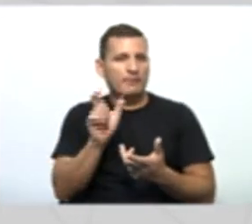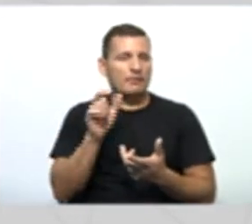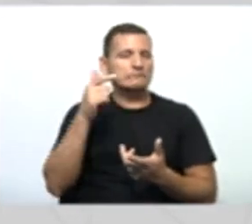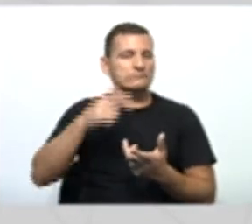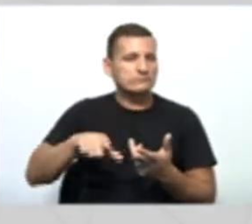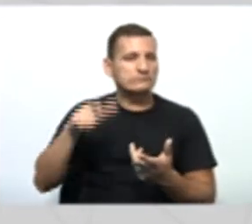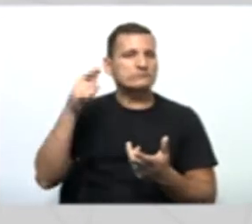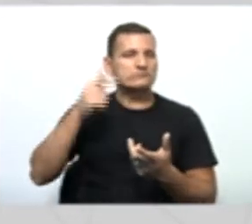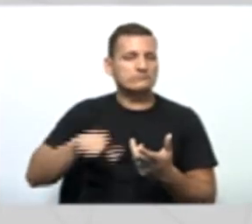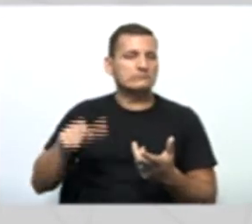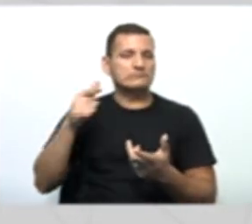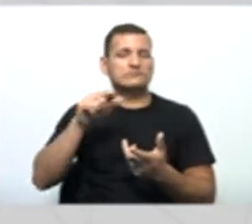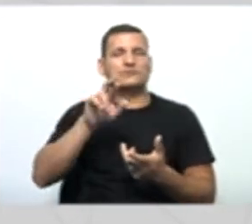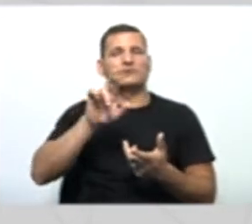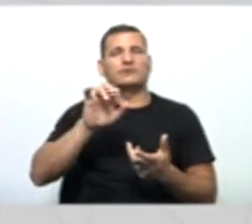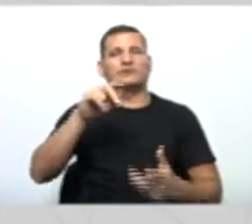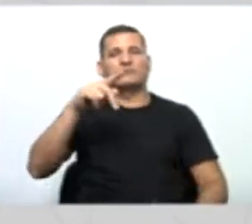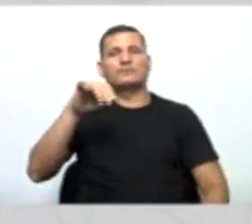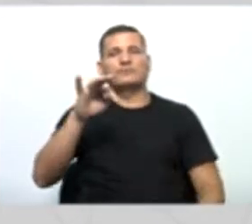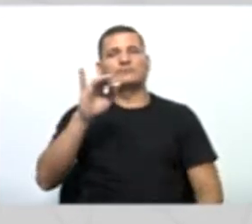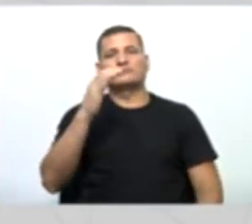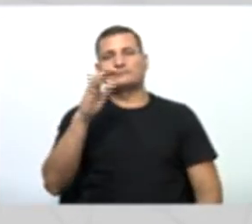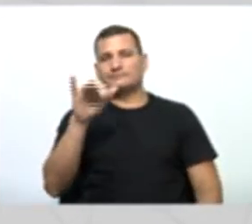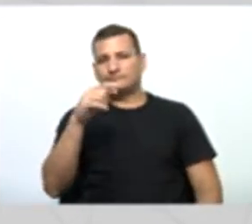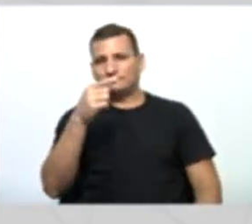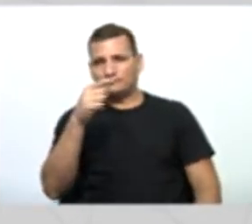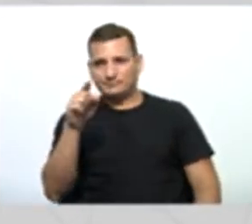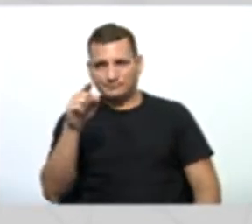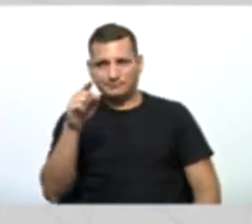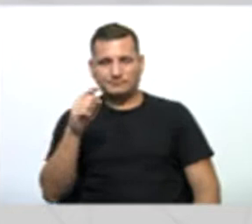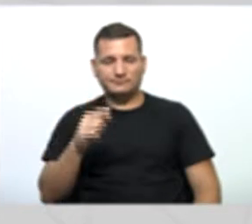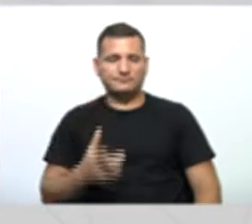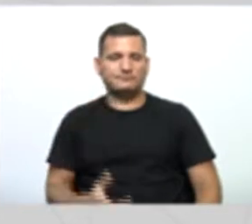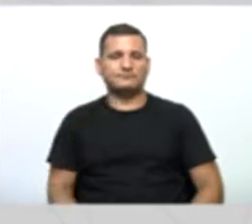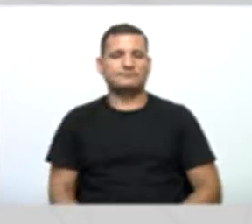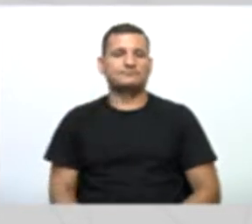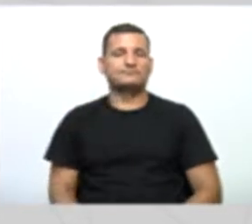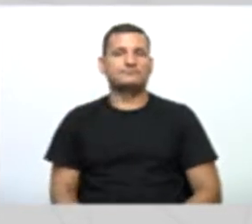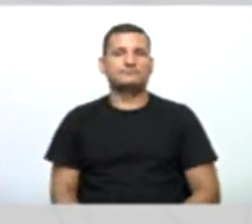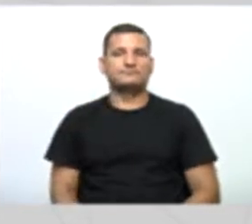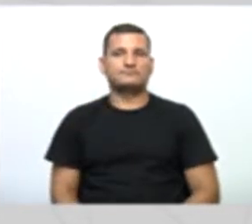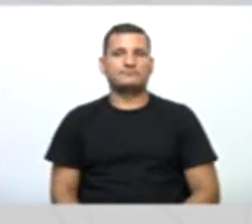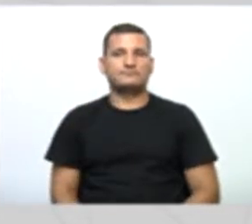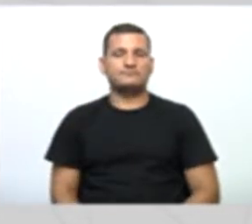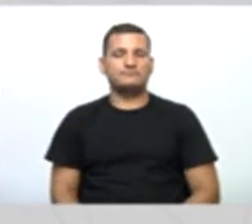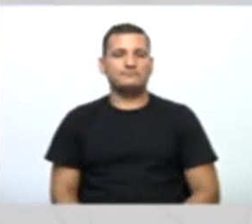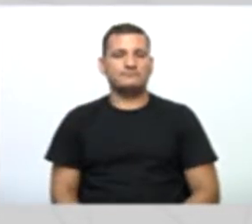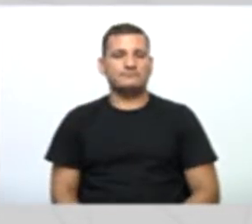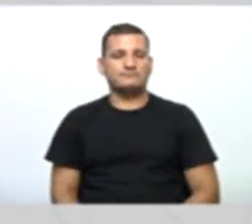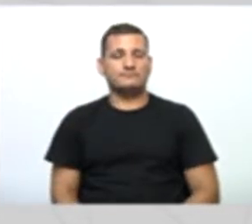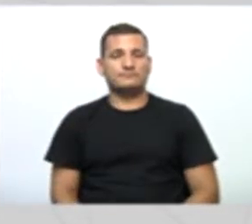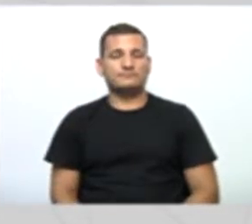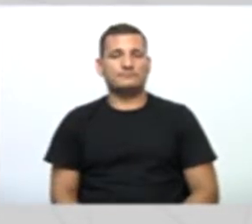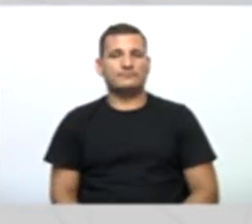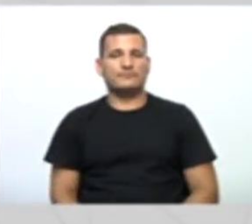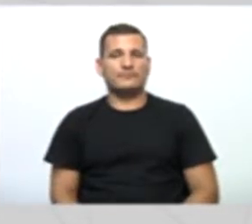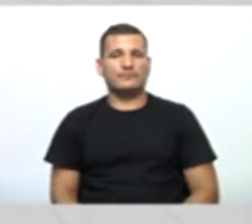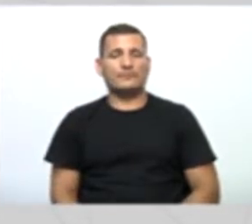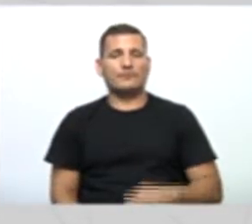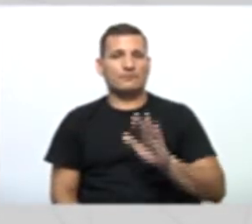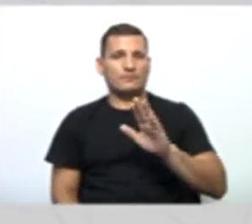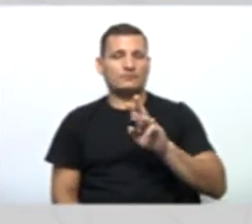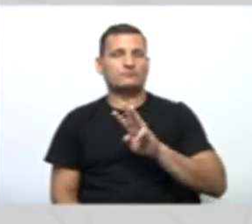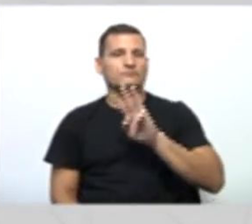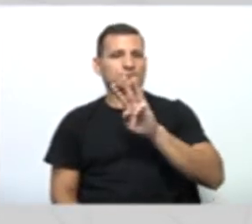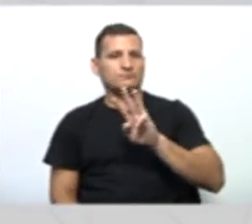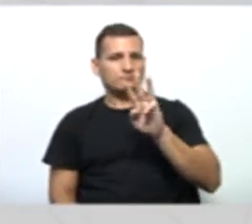várias vezes. Isso aí fica até complicado da gente ouvir. Mas assim, para a web,